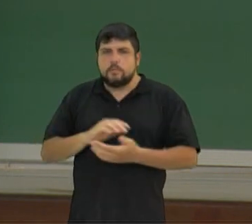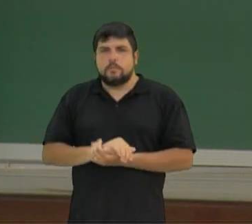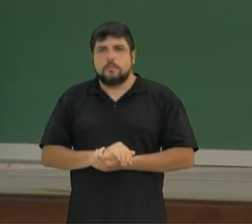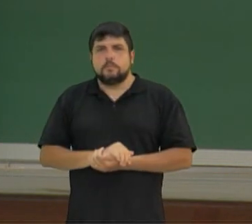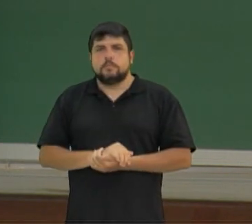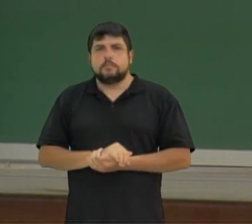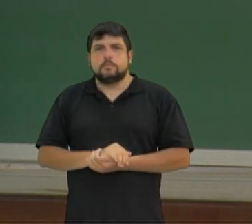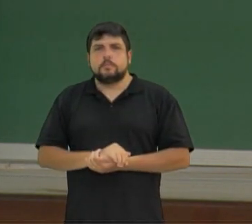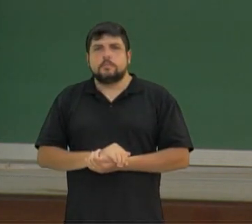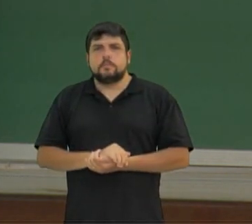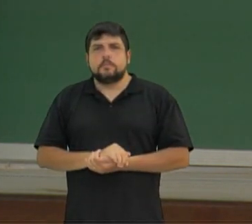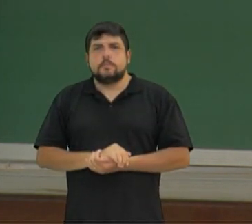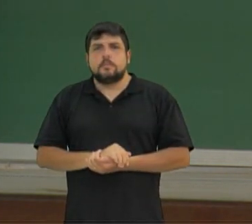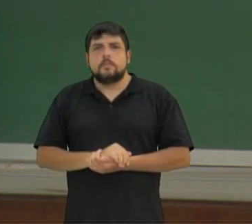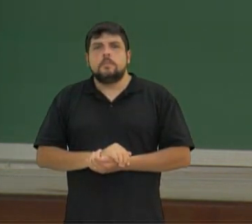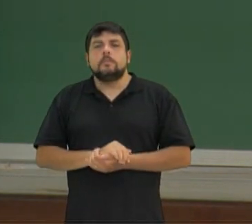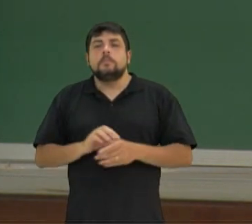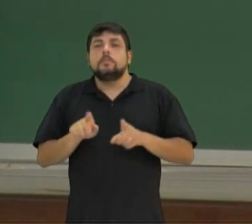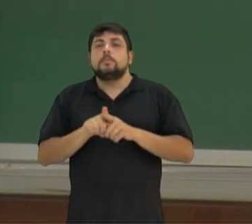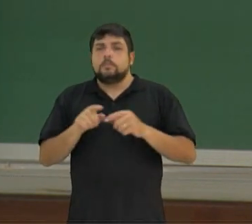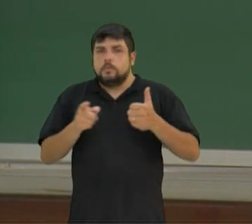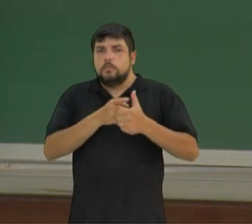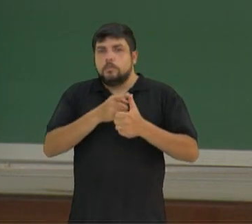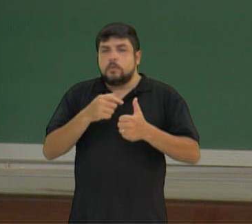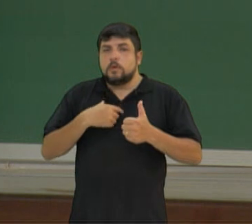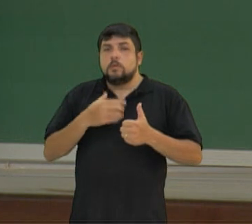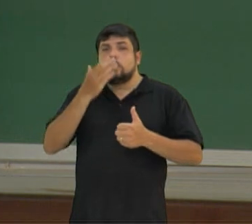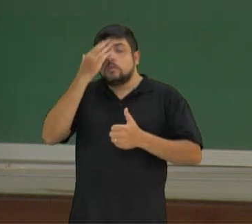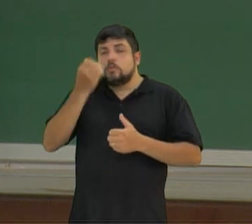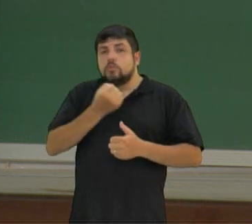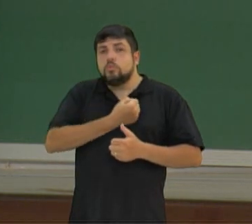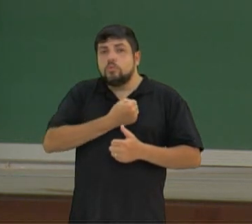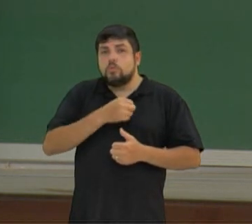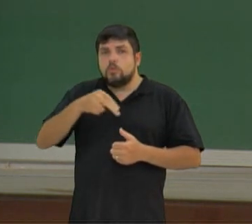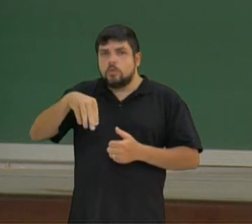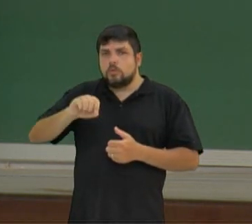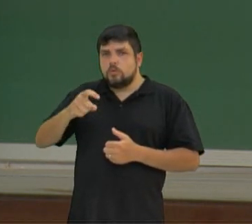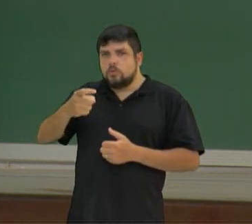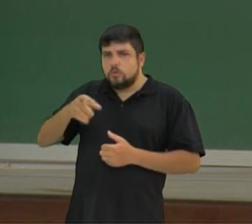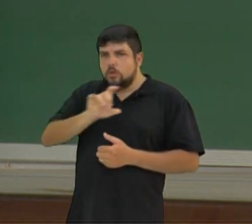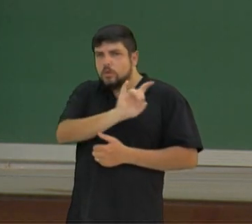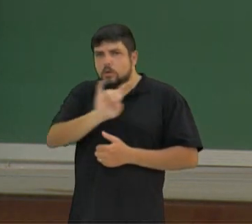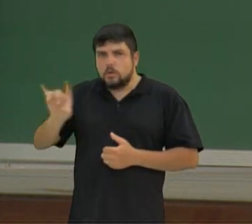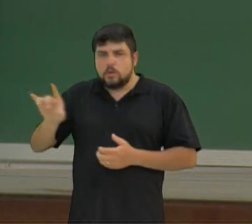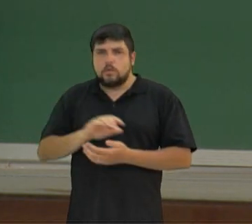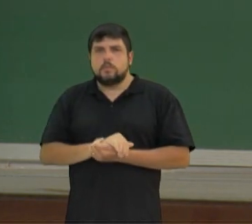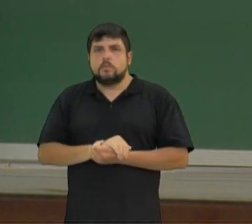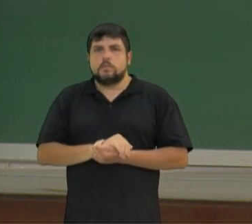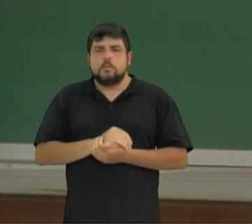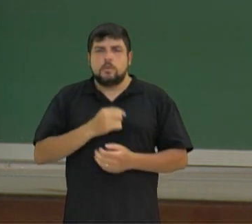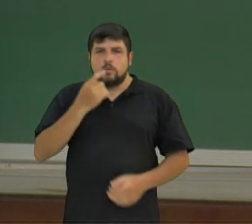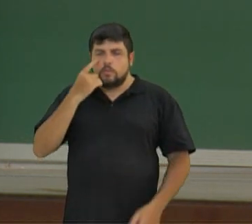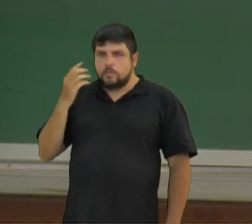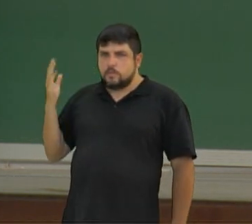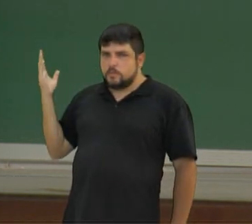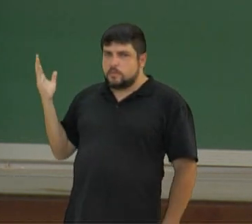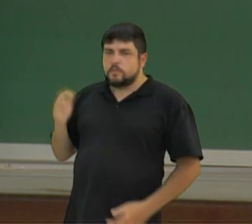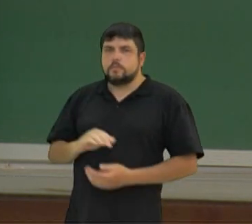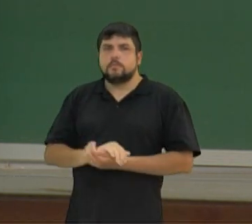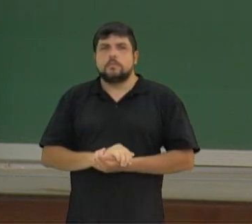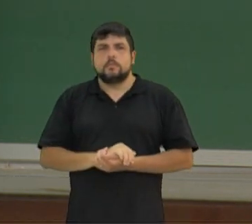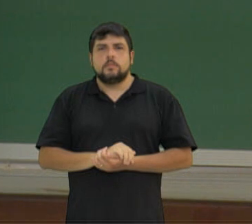olha só. Primeiro passo, determinar os números de oxidação. Então aqui a gente tem nossas substâncias e os números de oxidação a gente